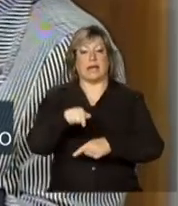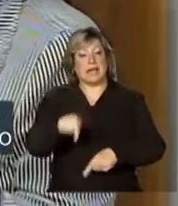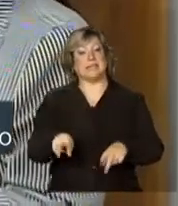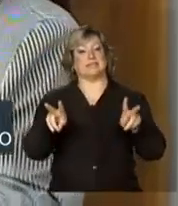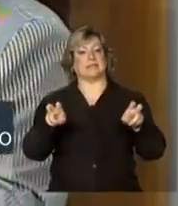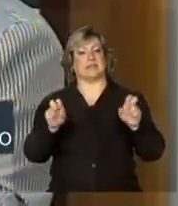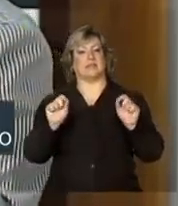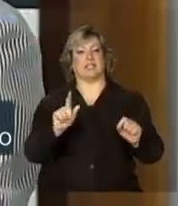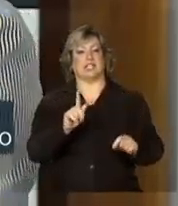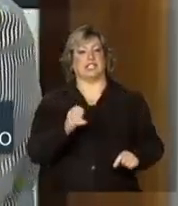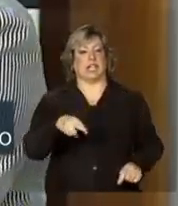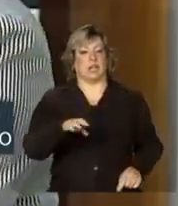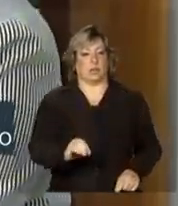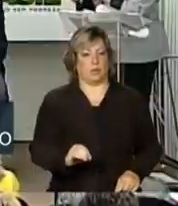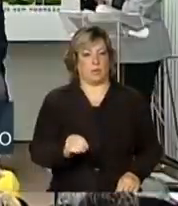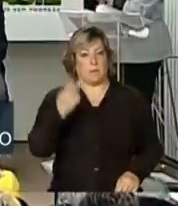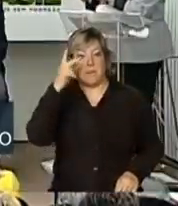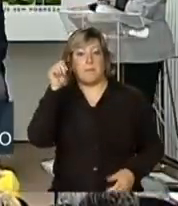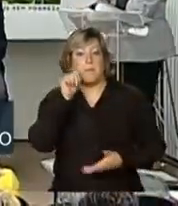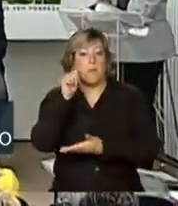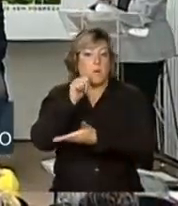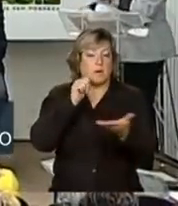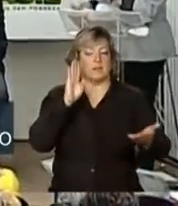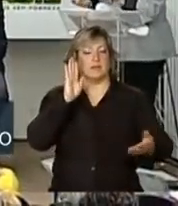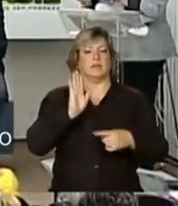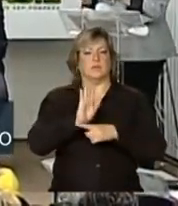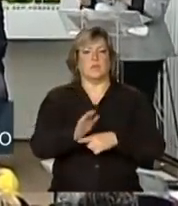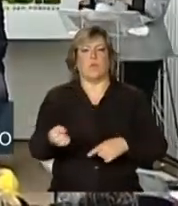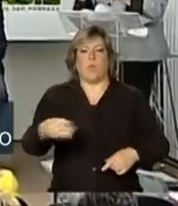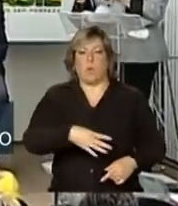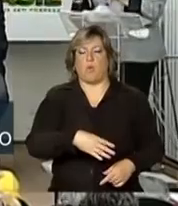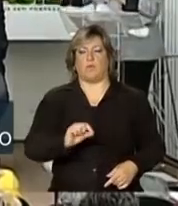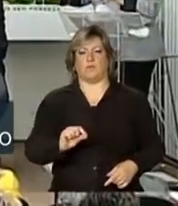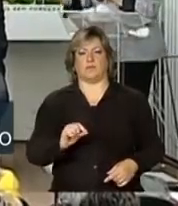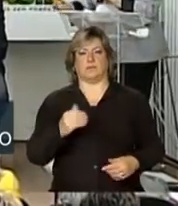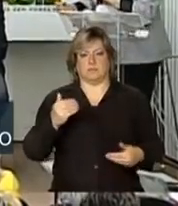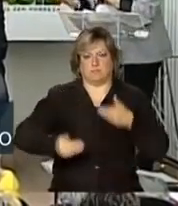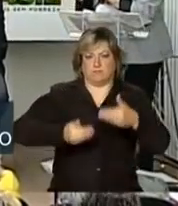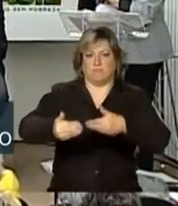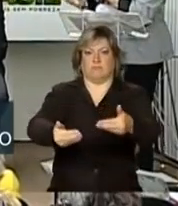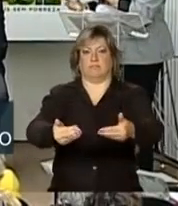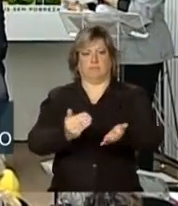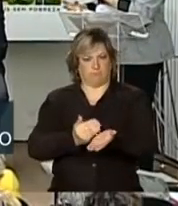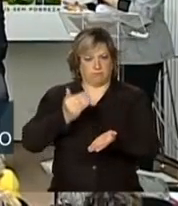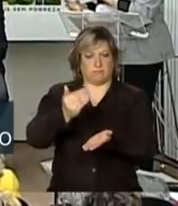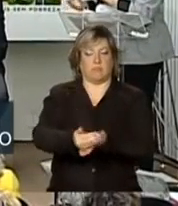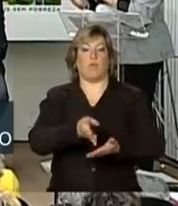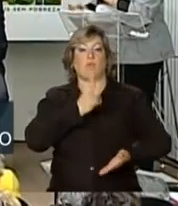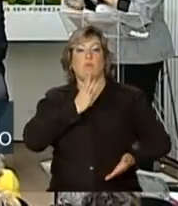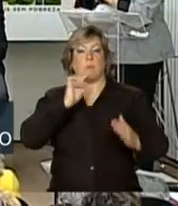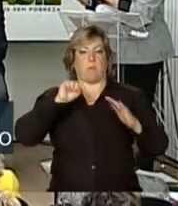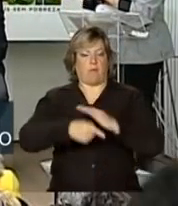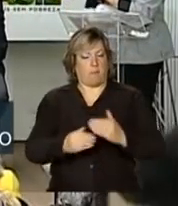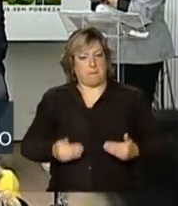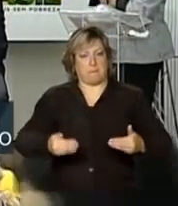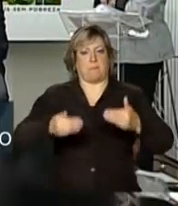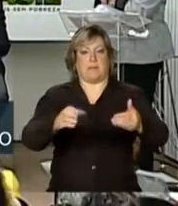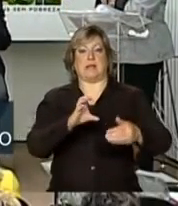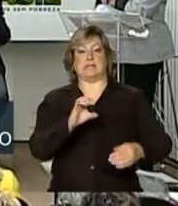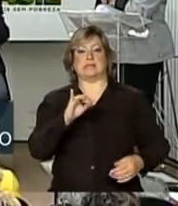perspectiva inovadora, como uma perspectiva que vai avançar o conhecimento. Eu sempre